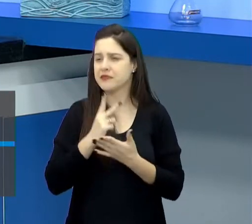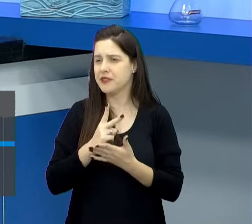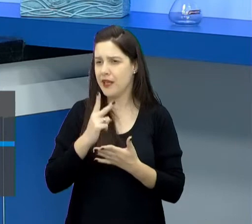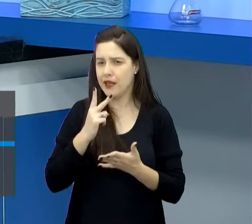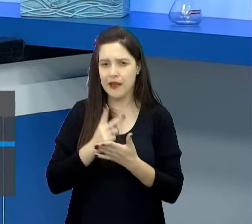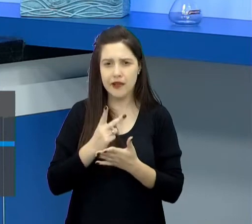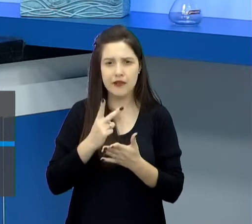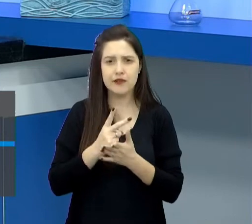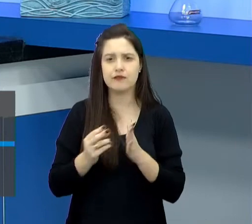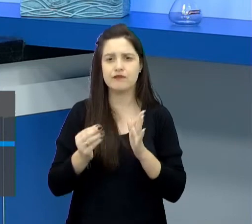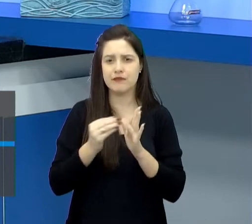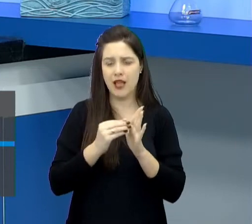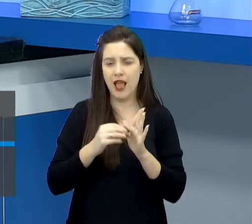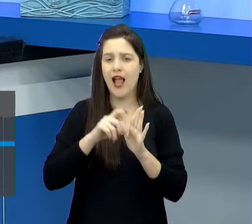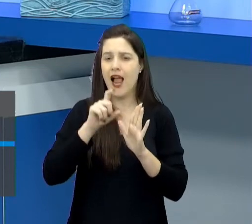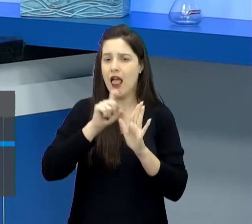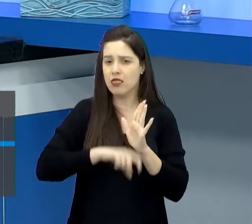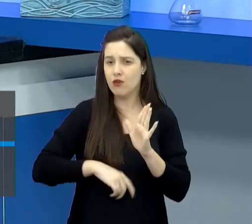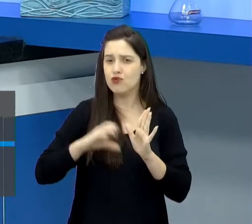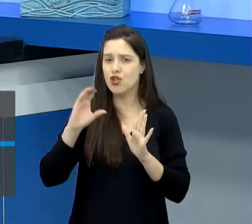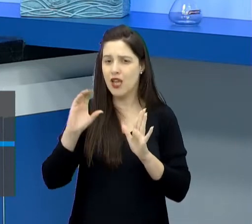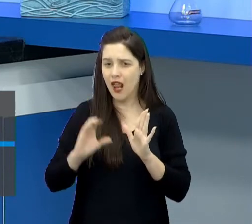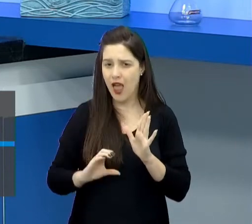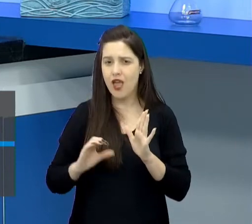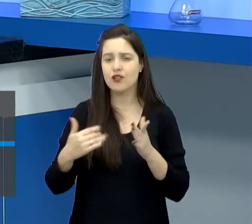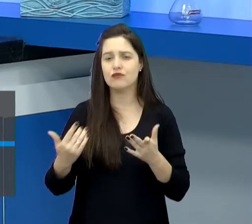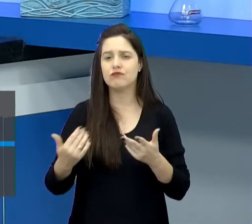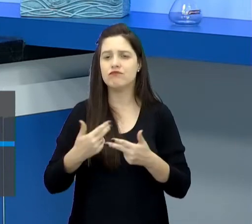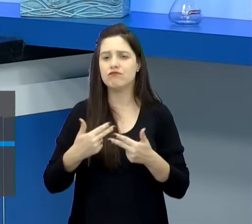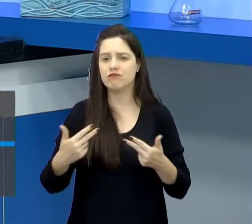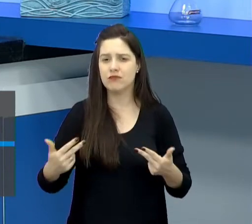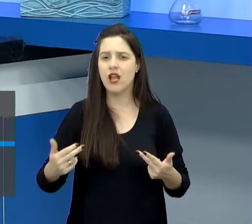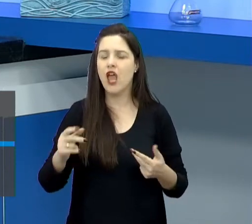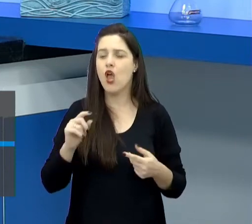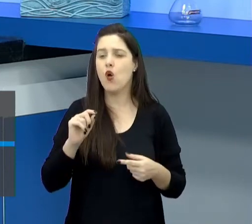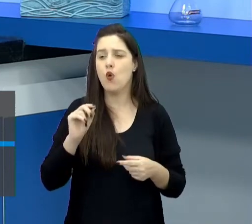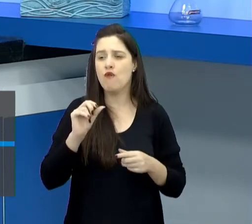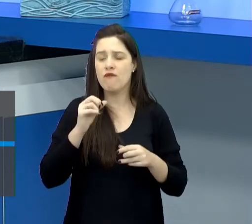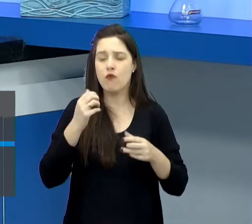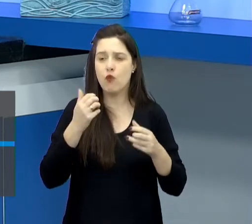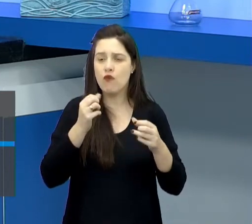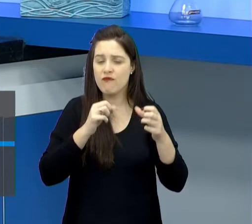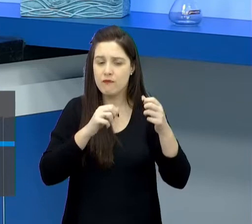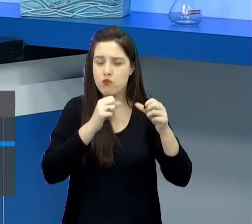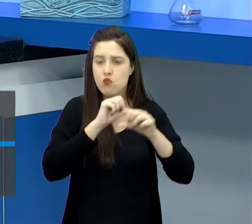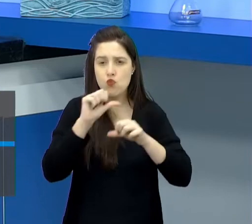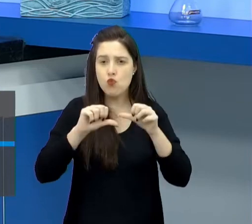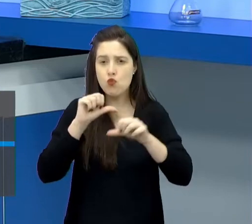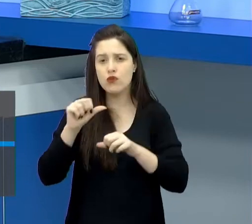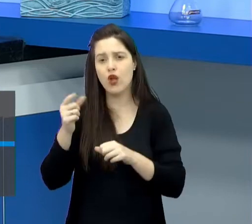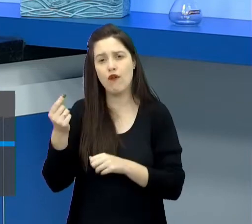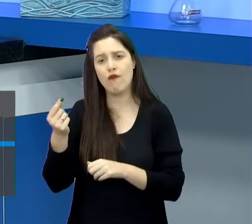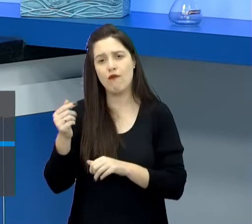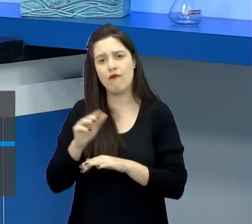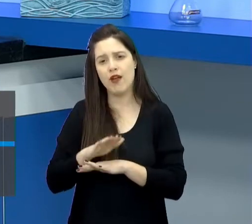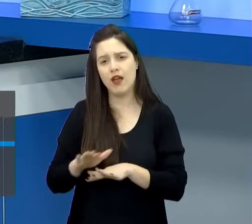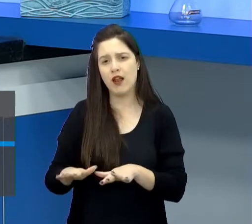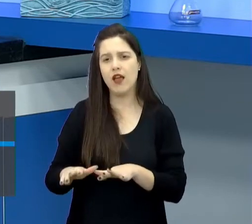o cartão de crédito, mas o que varia é o valor. O valor varia. Mas a gente prevê, mas